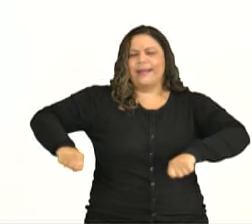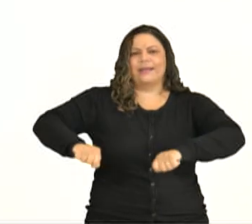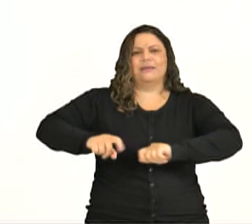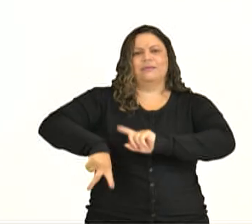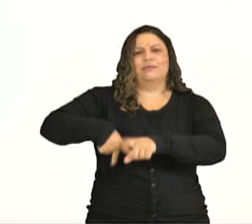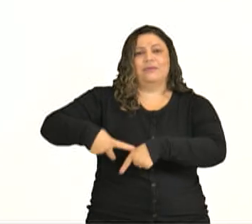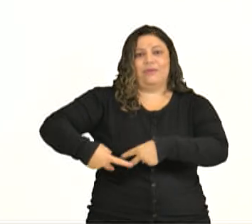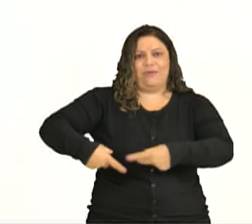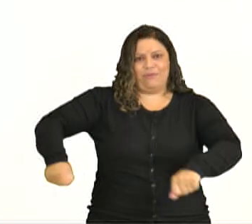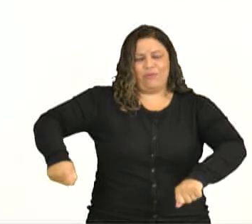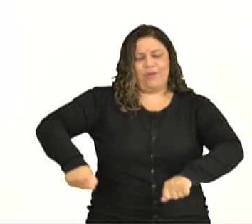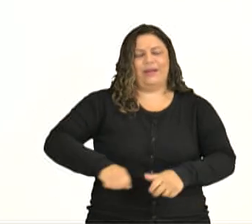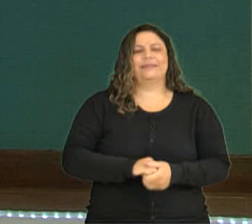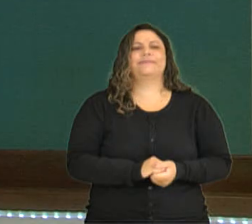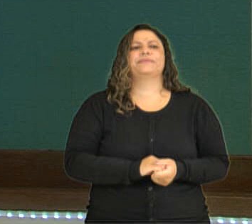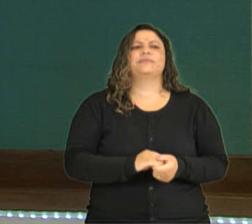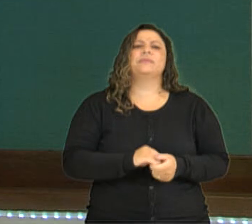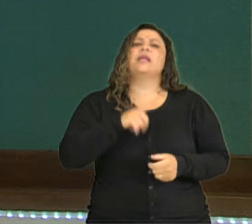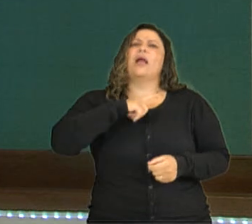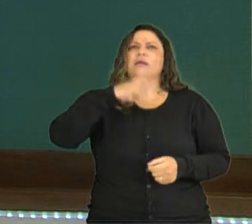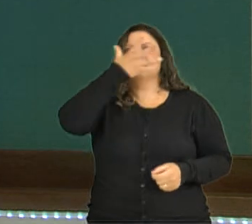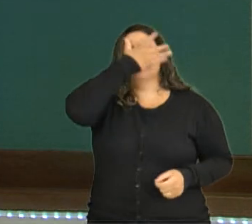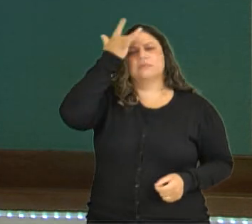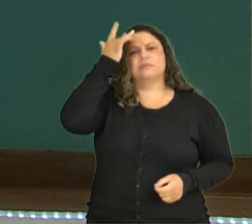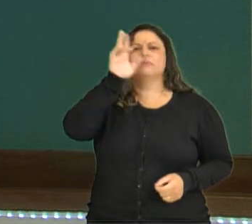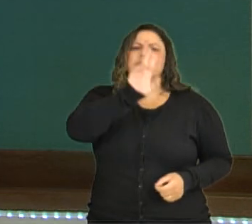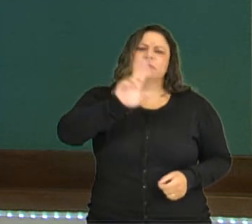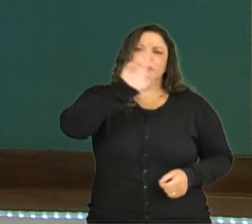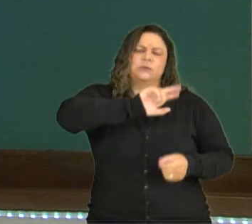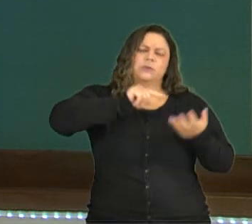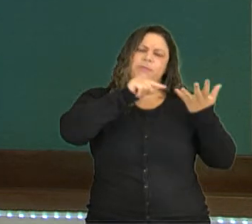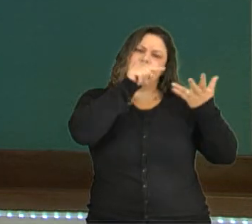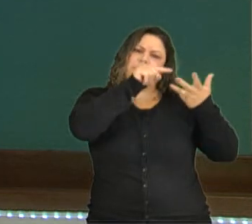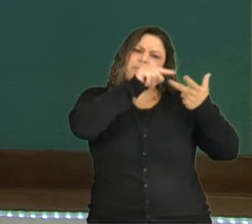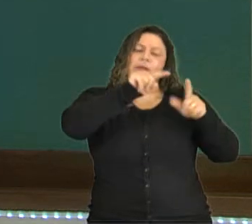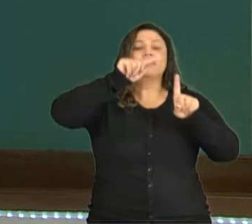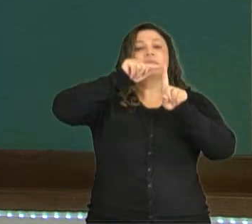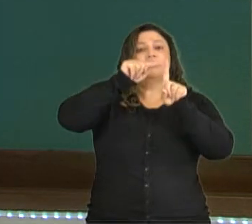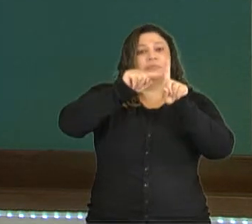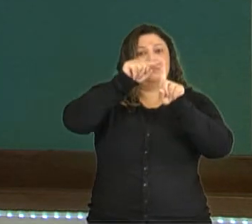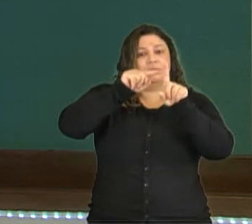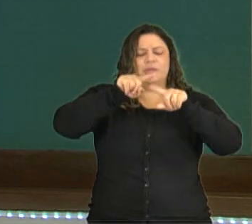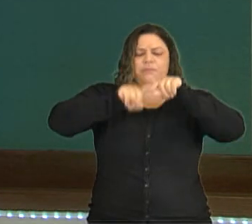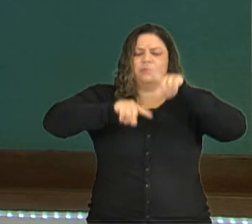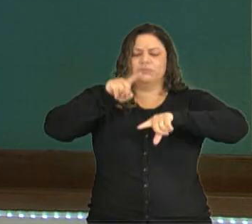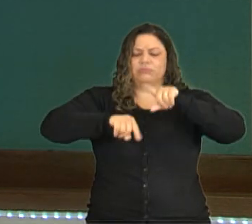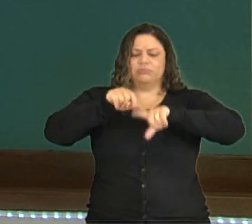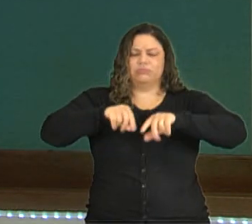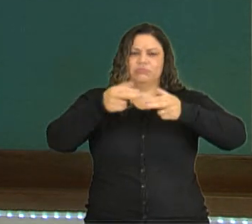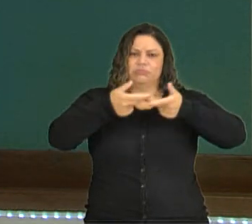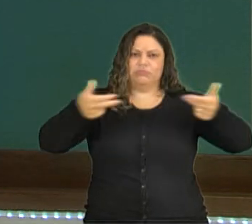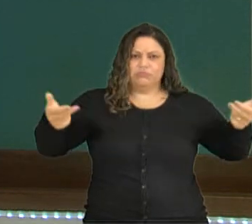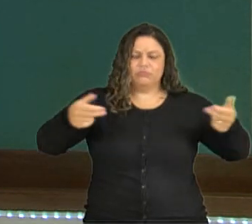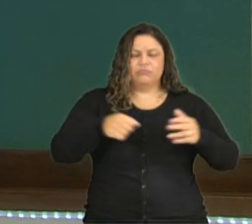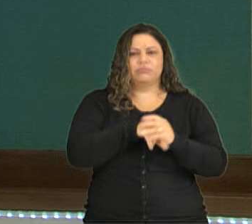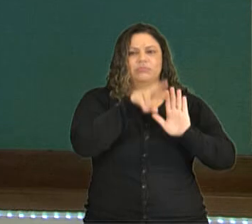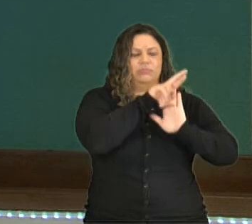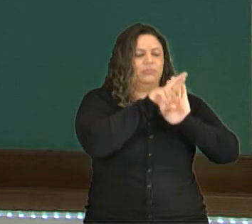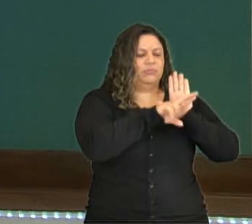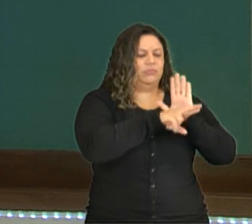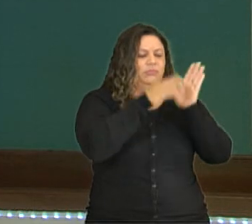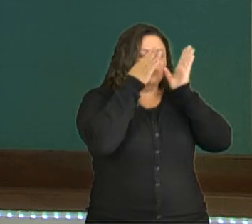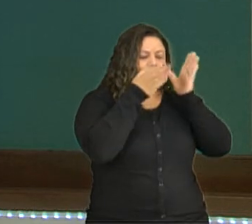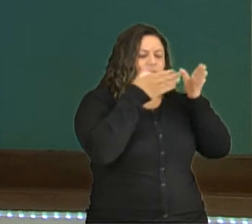chama de cordão. Tem gente que usa essa corda de cetim, tem gente que usa tem vários materiais para essa corda, esse cordão. Não tem uma regra específica.